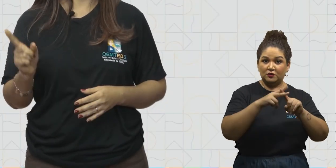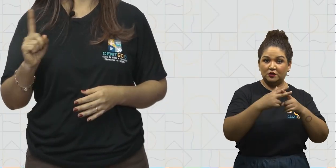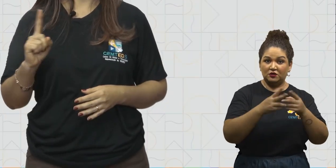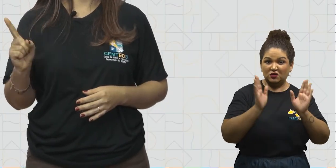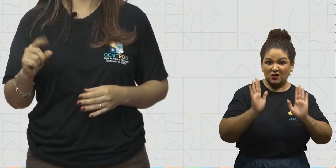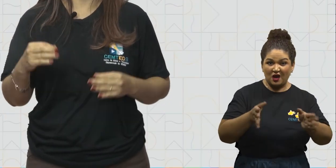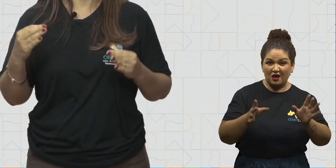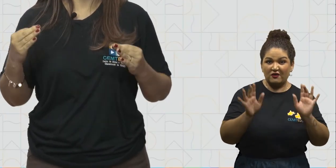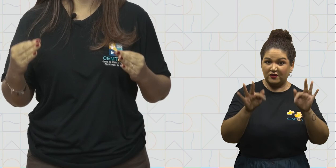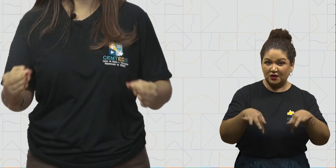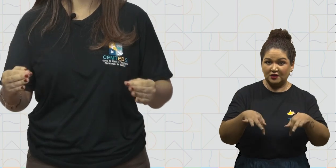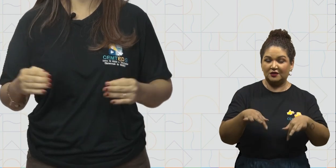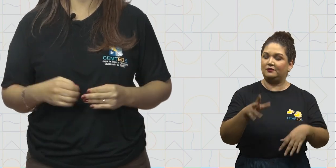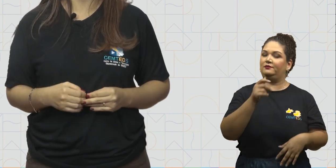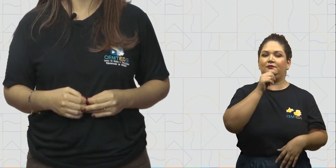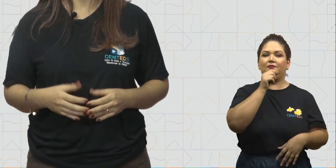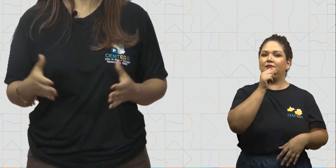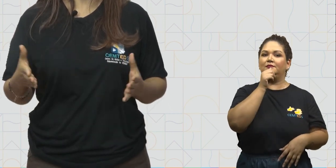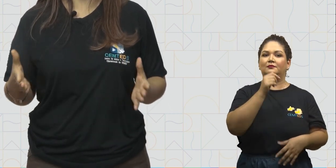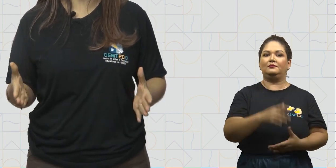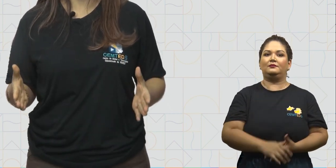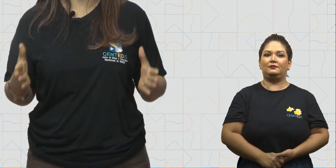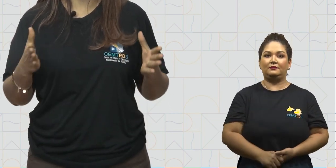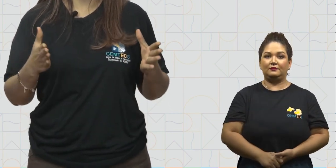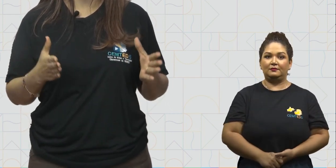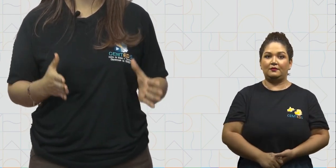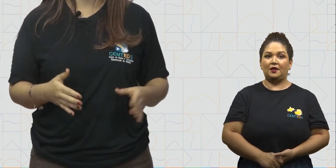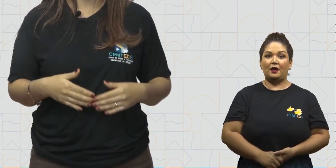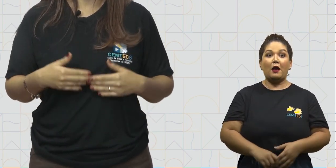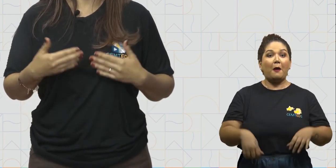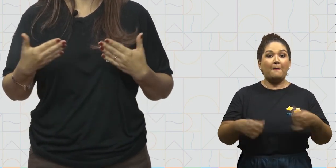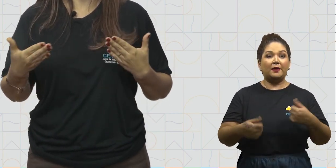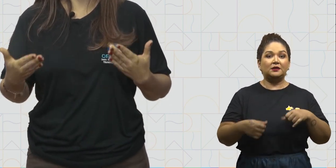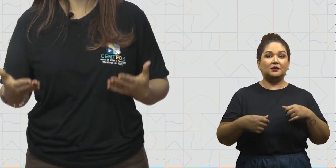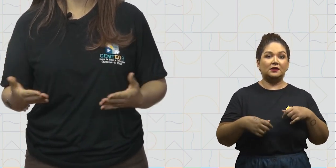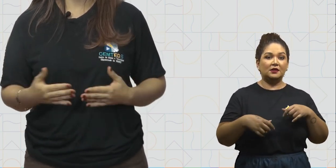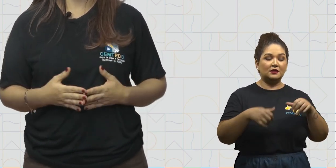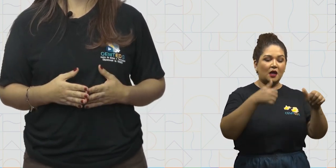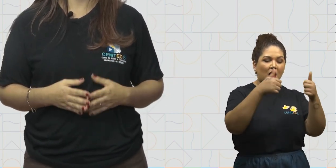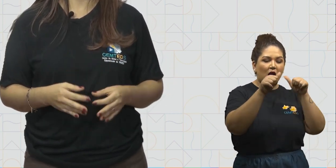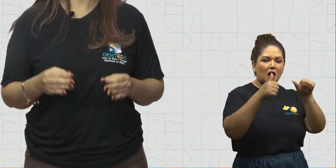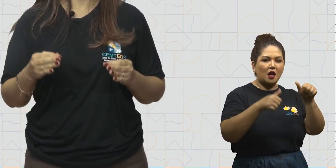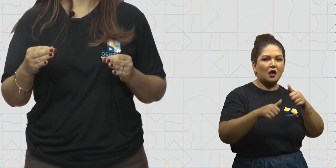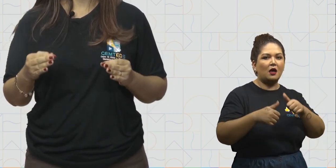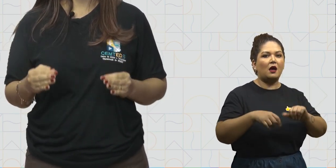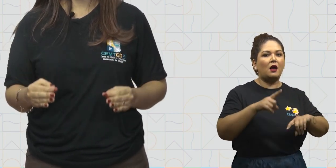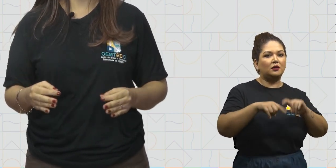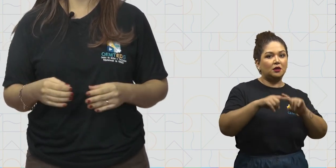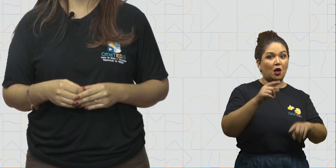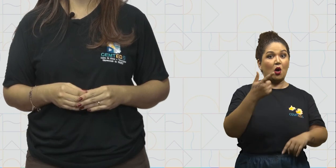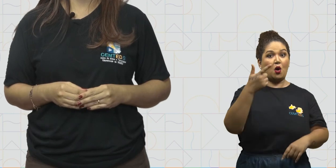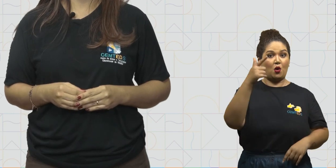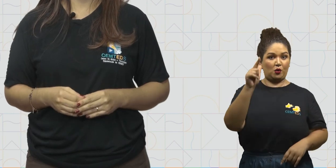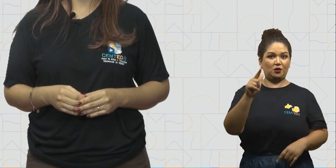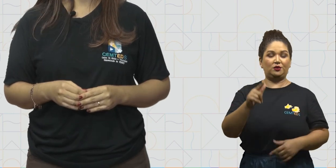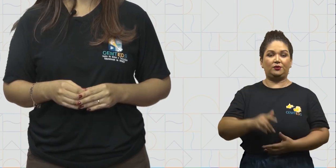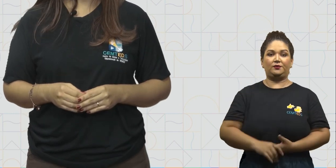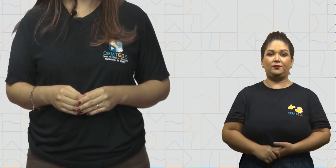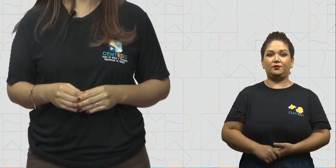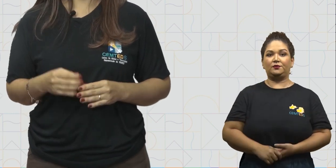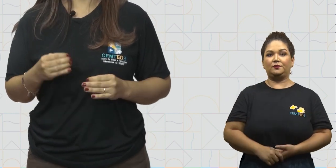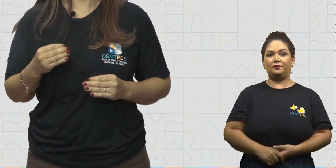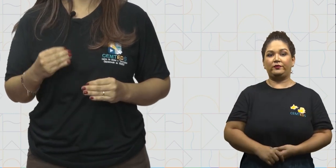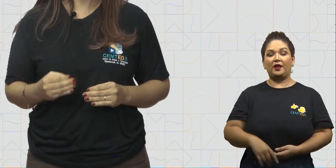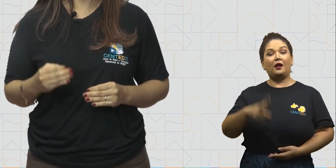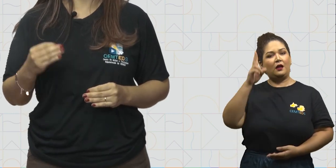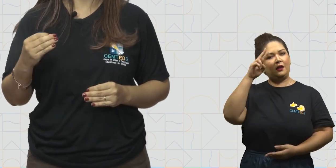aqui? Não terminou. Precisamos analisar outros elementos desta receita.